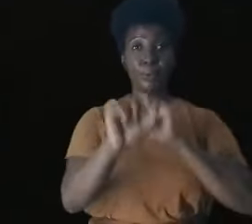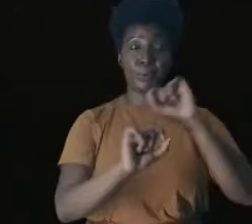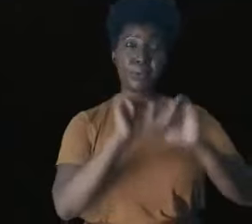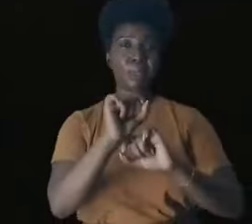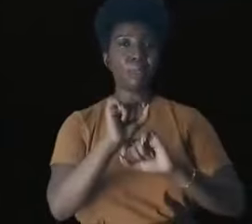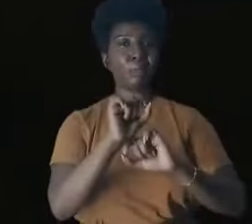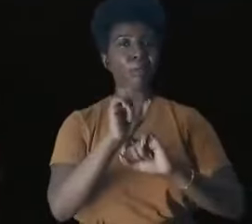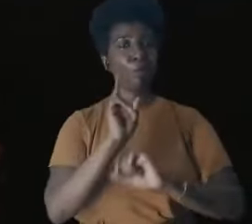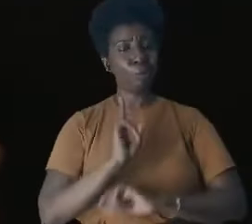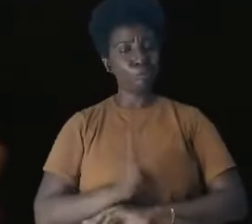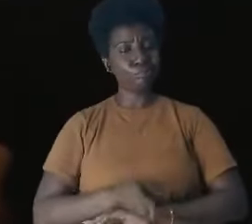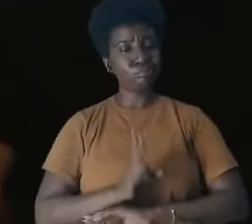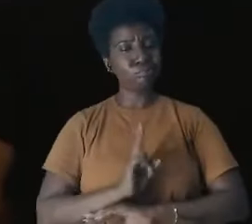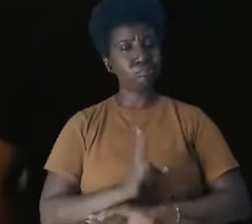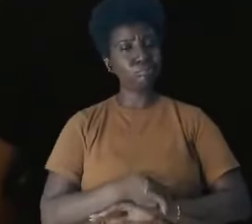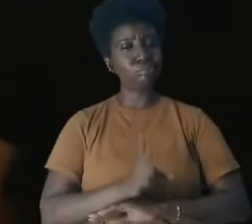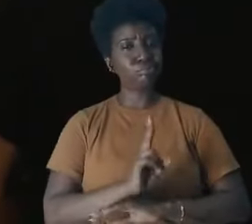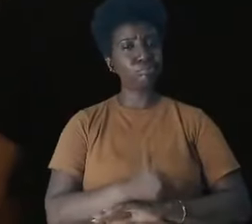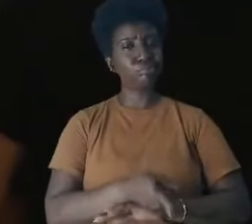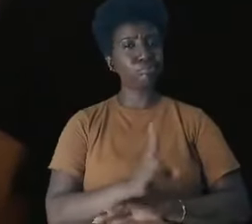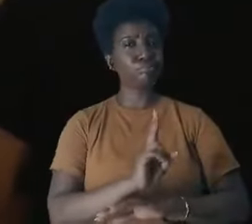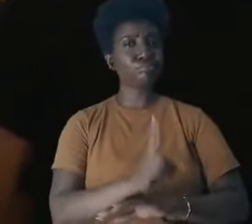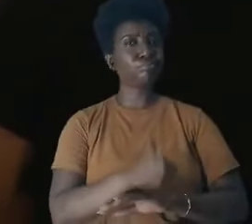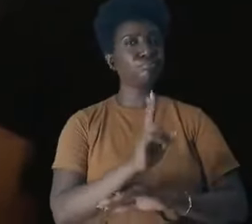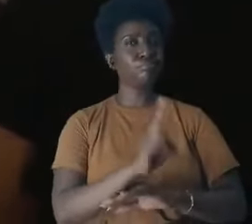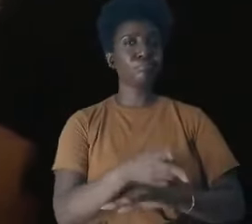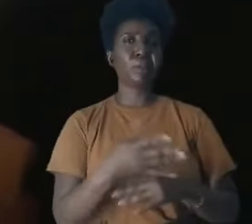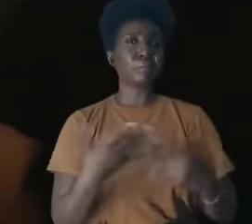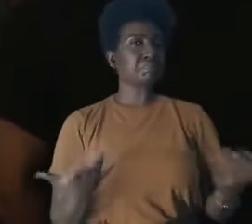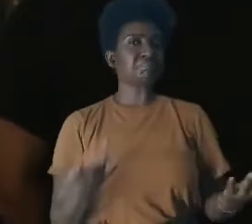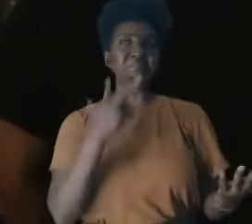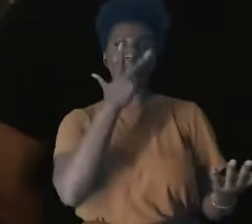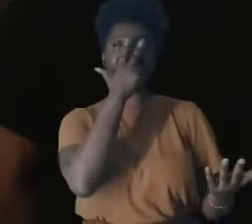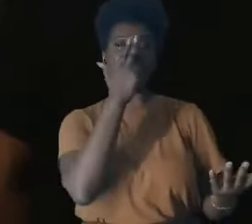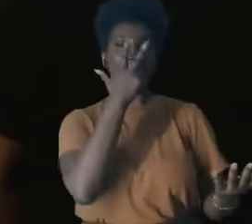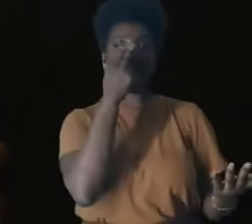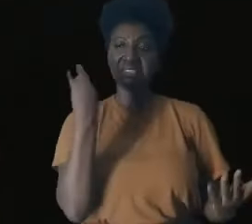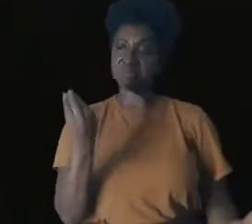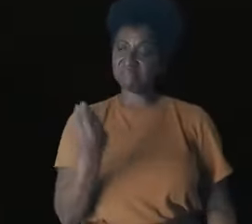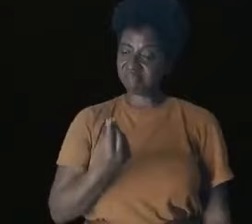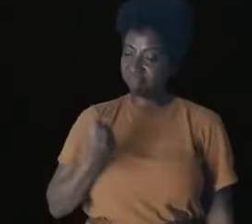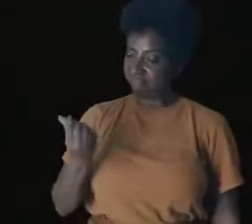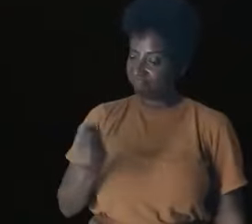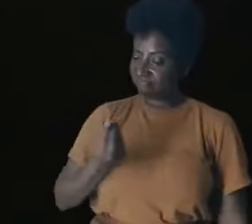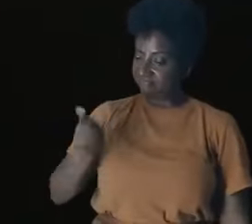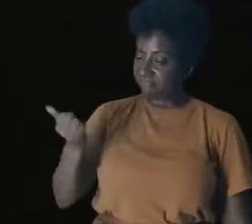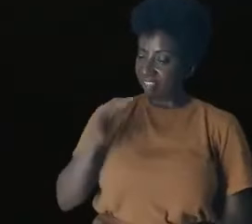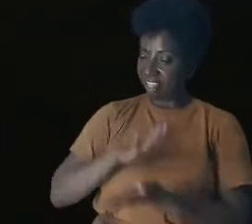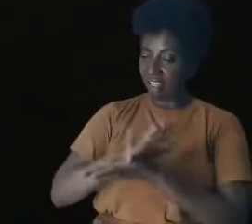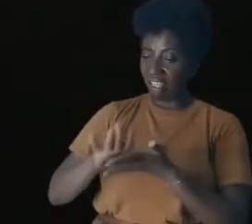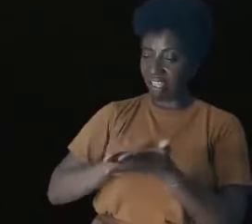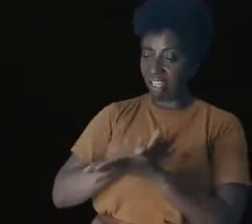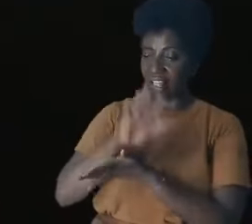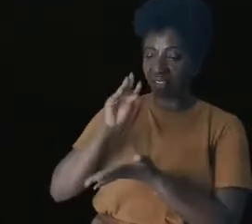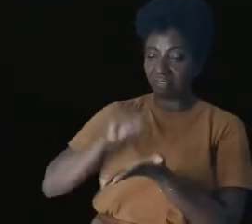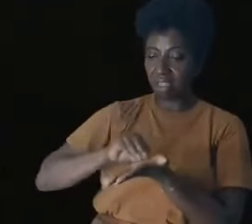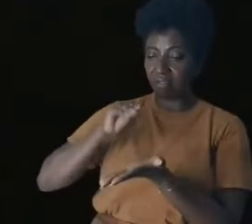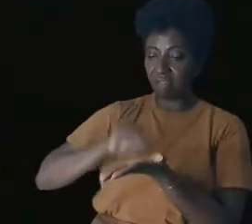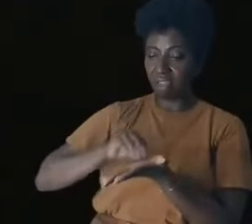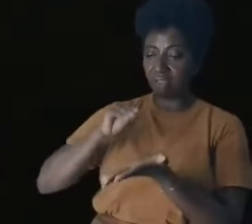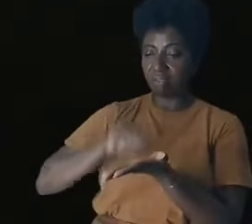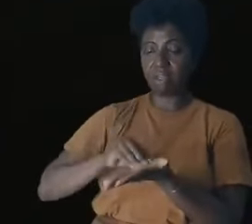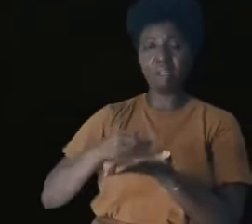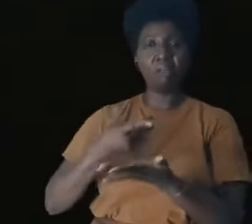tenham permanecido, mas estão na igreja, mas como se não estivesse, você sabe, só de corpo